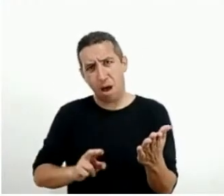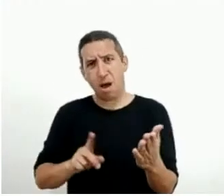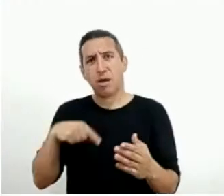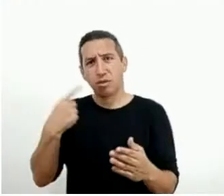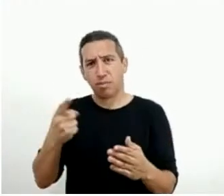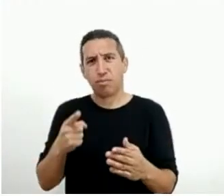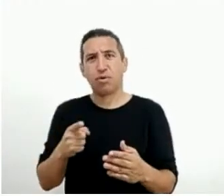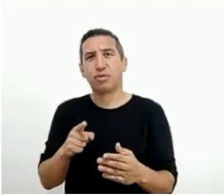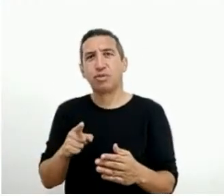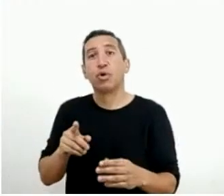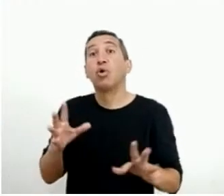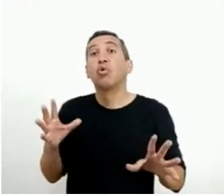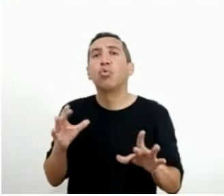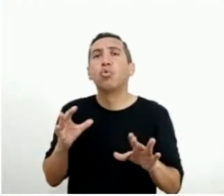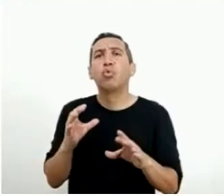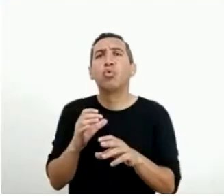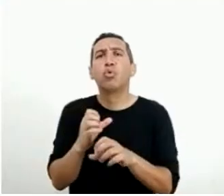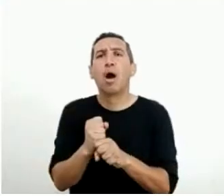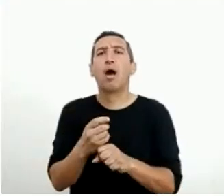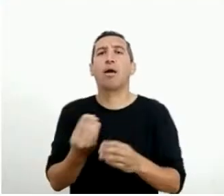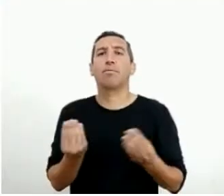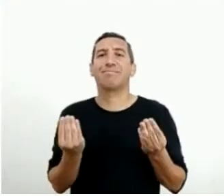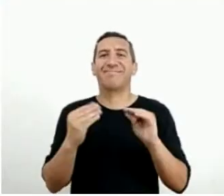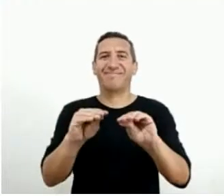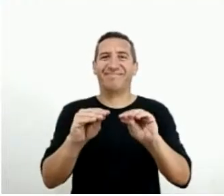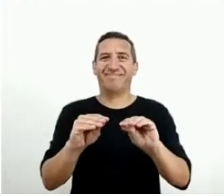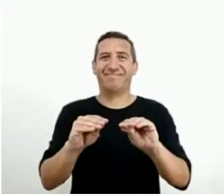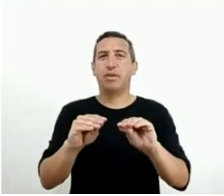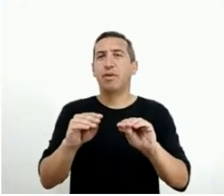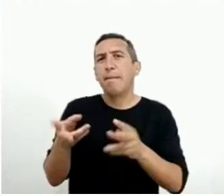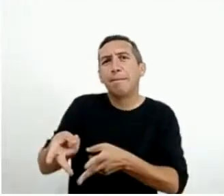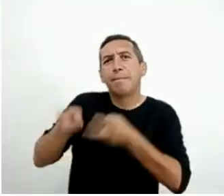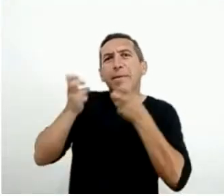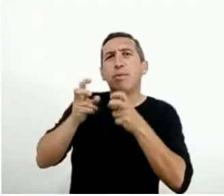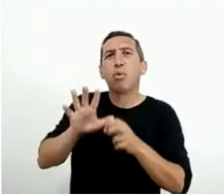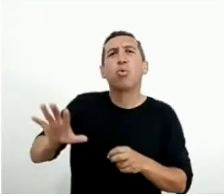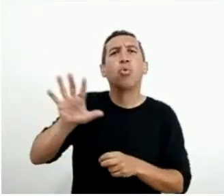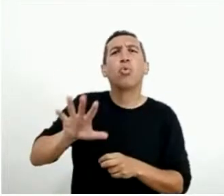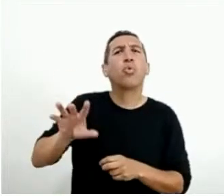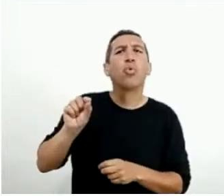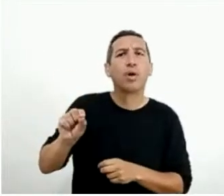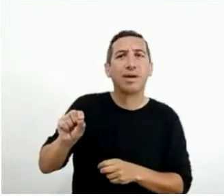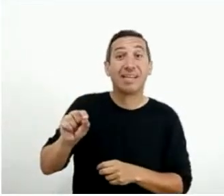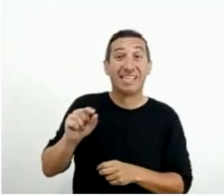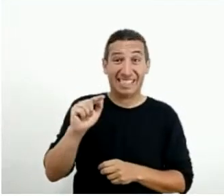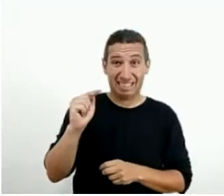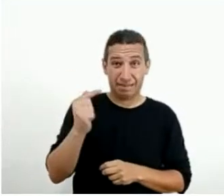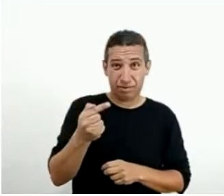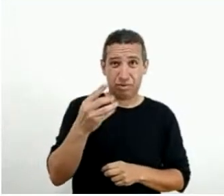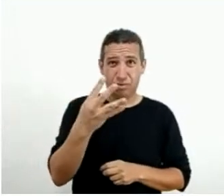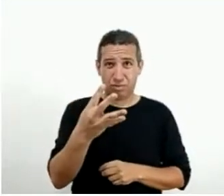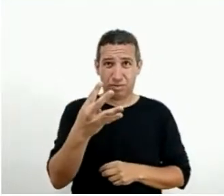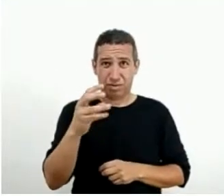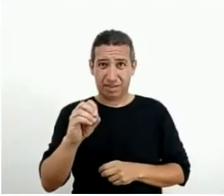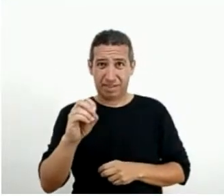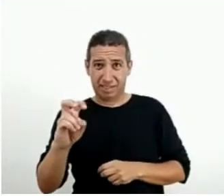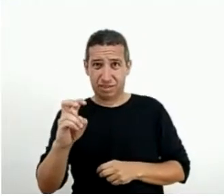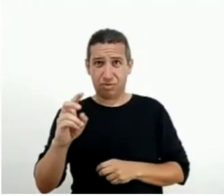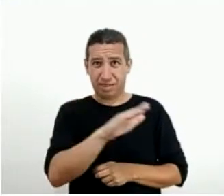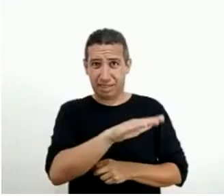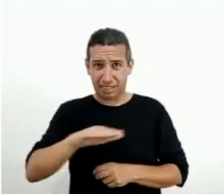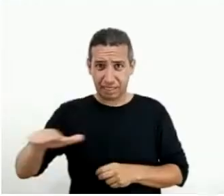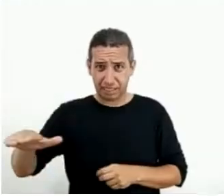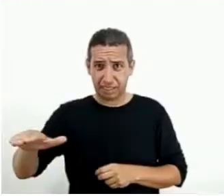Psychiatry, e o que a gente viu foi que, das 7.405 crianças,